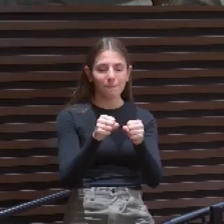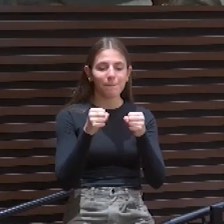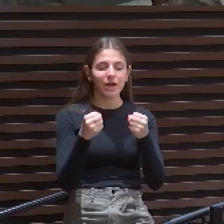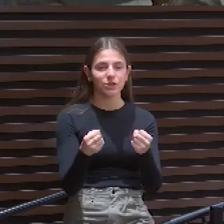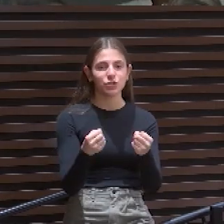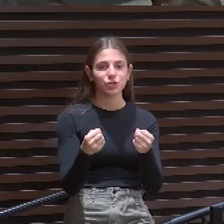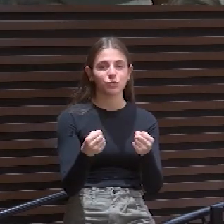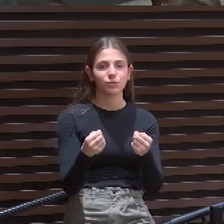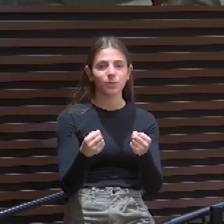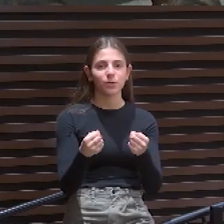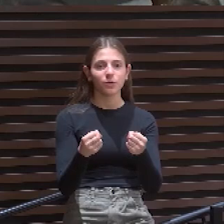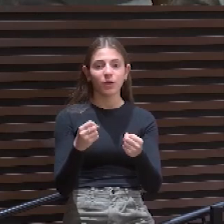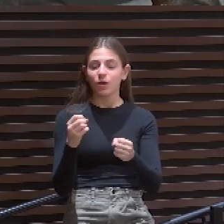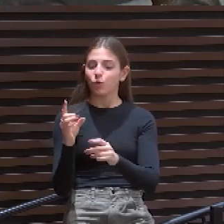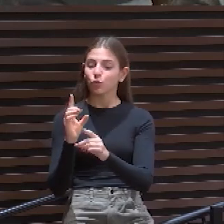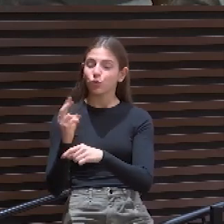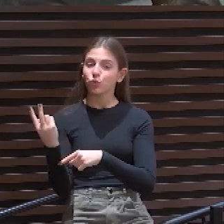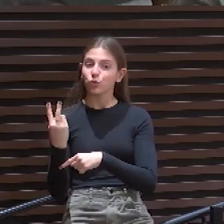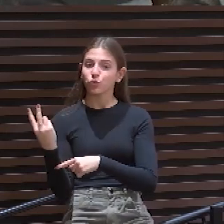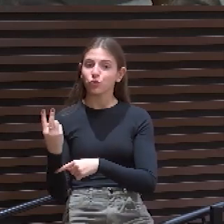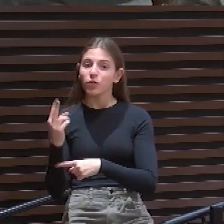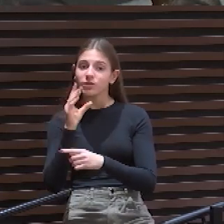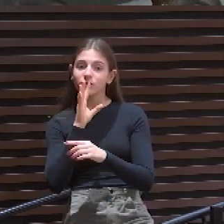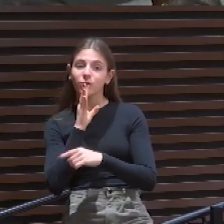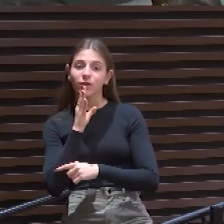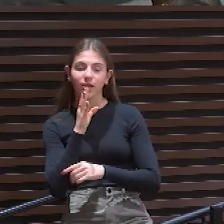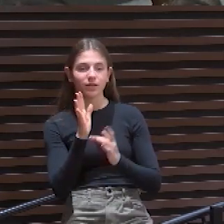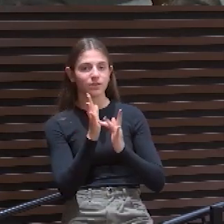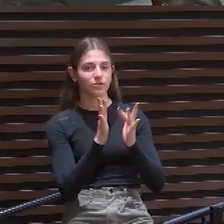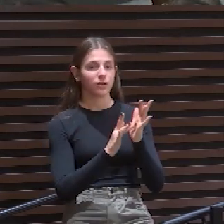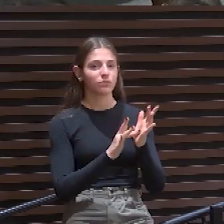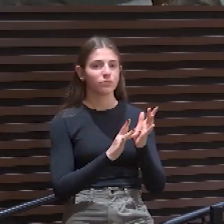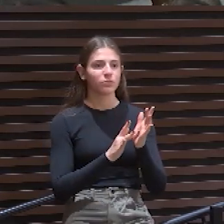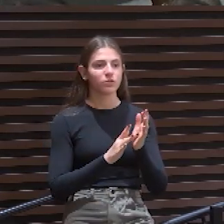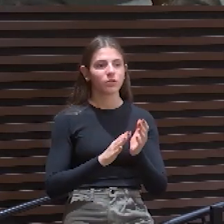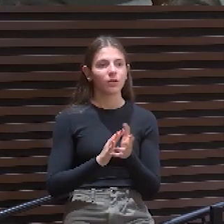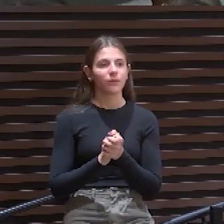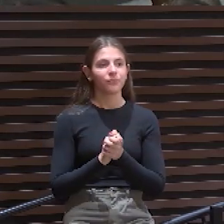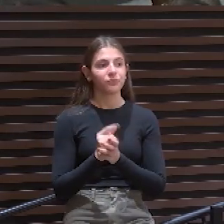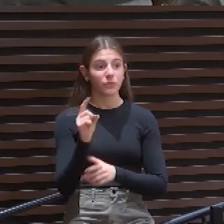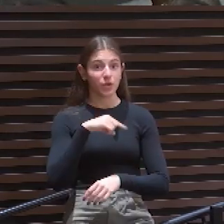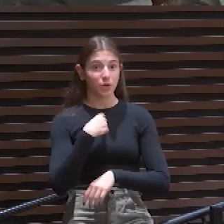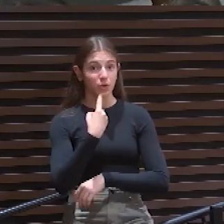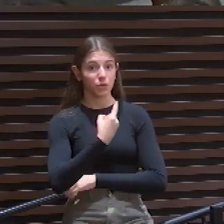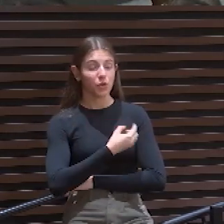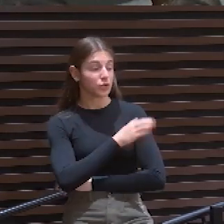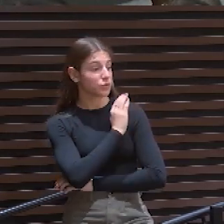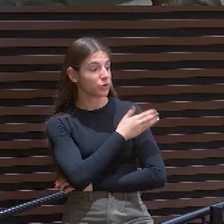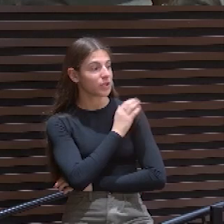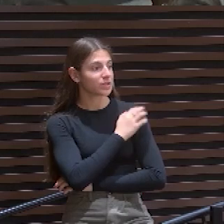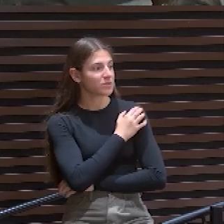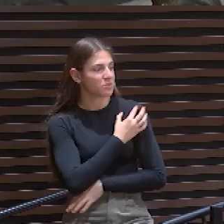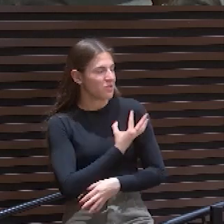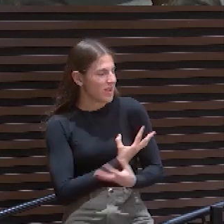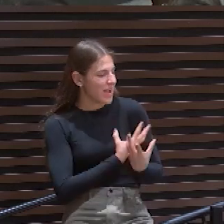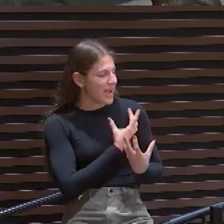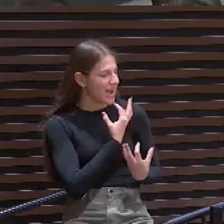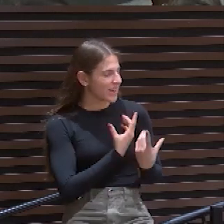dois discípulos é: mas não ardia o nosso coração quando ele nos falava no